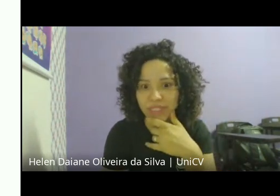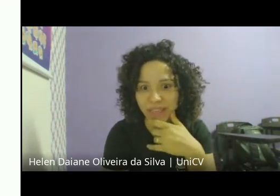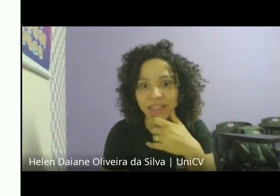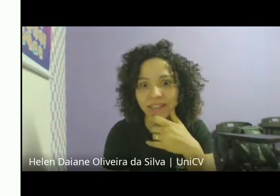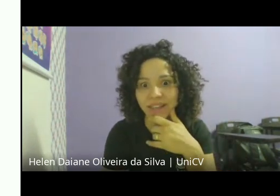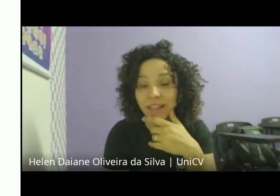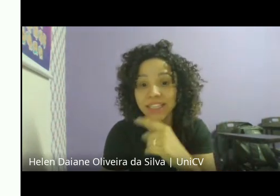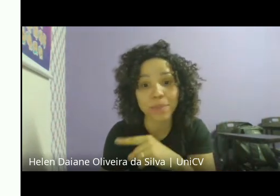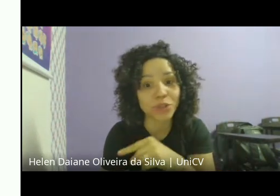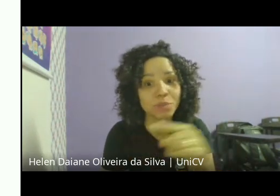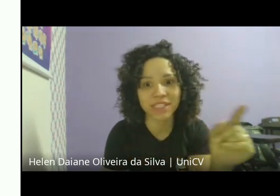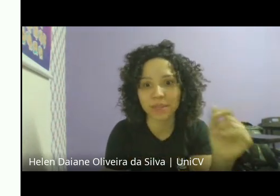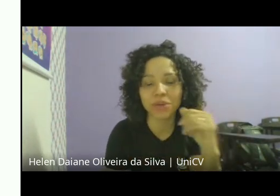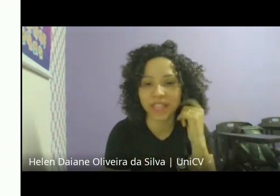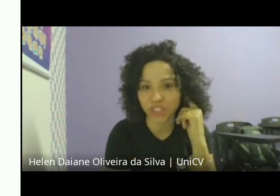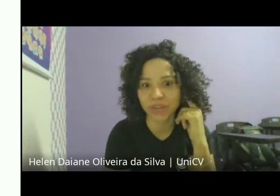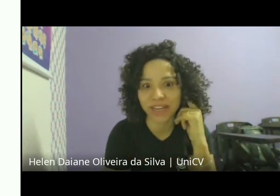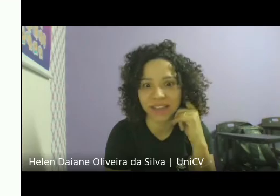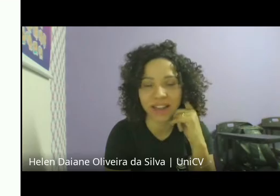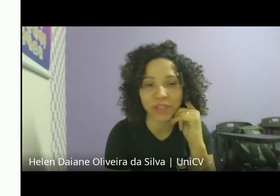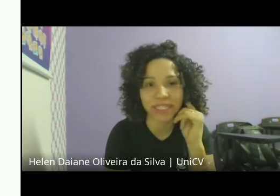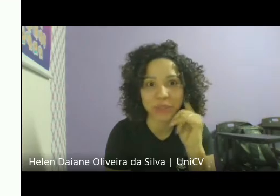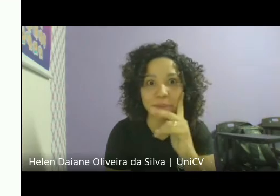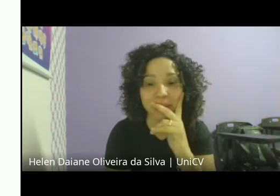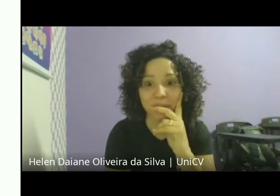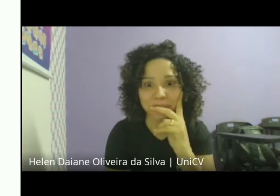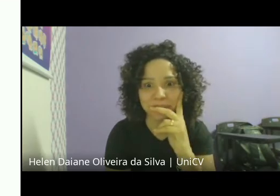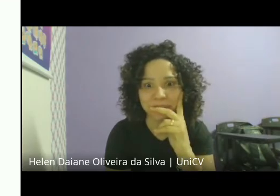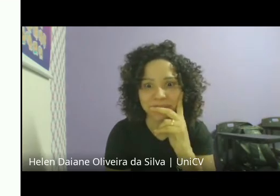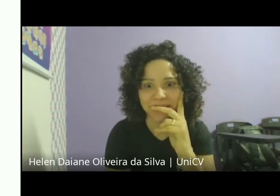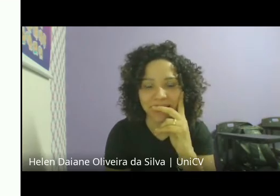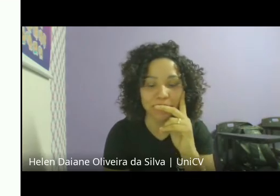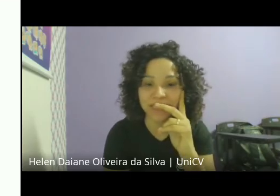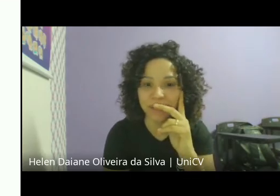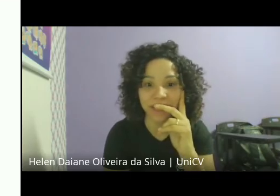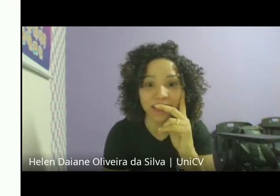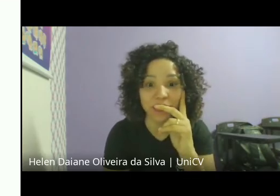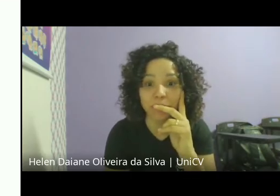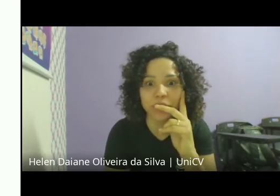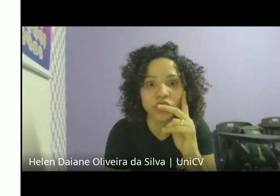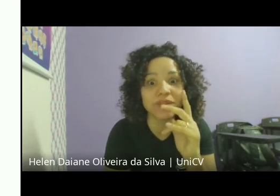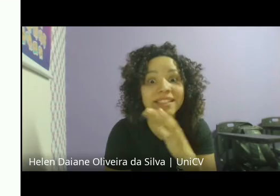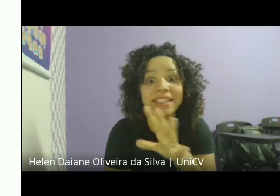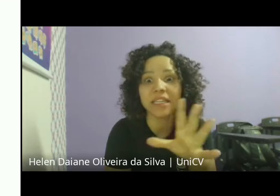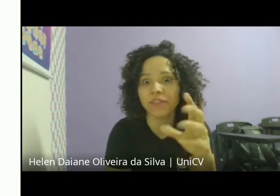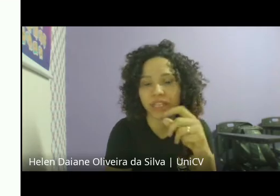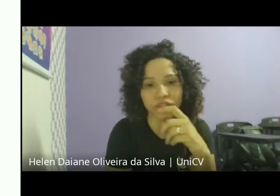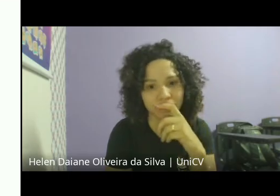de audiometria? Que às vezes passou despercebido no teste da orelhinha, né, quando ele estava no hospital. Aí percebe que a criança tem uma perda